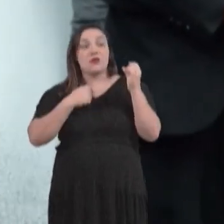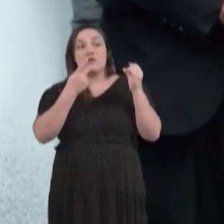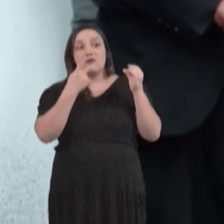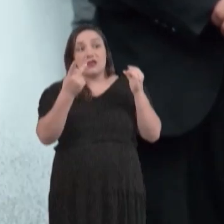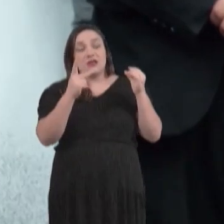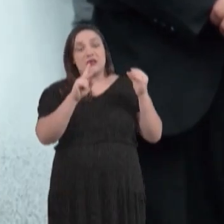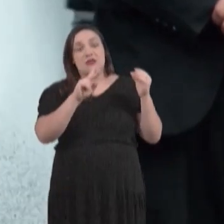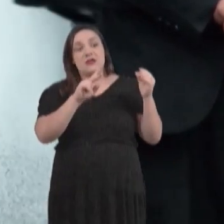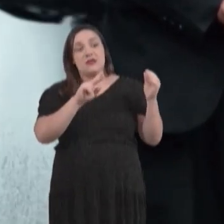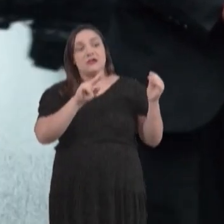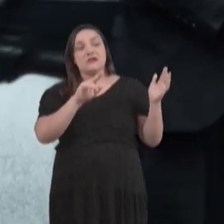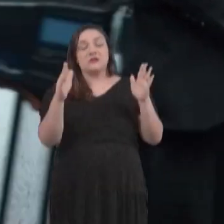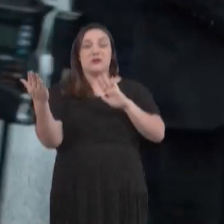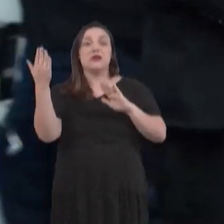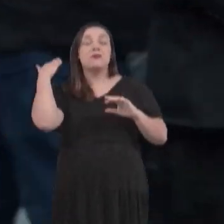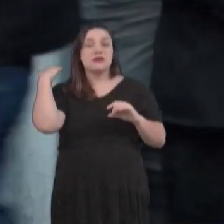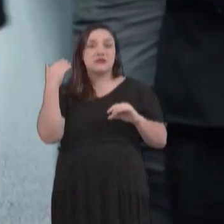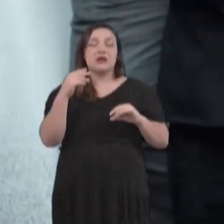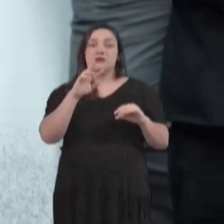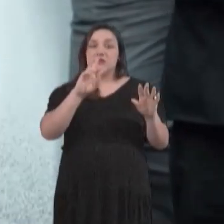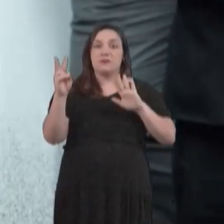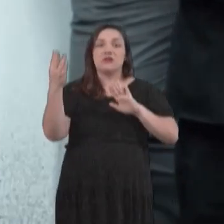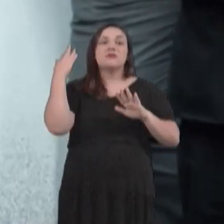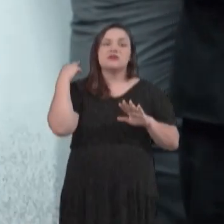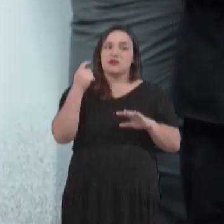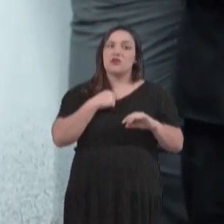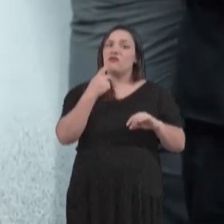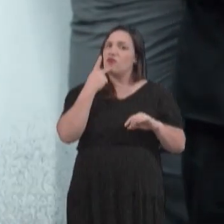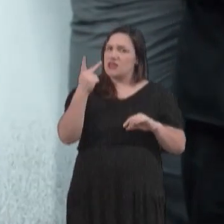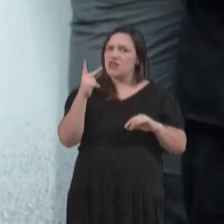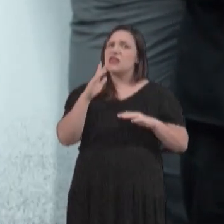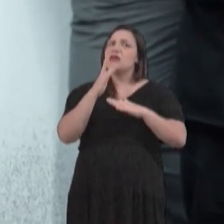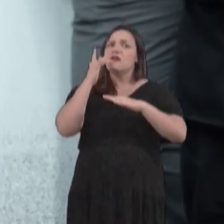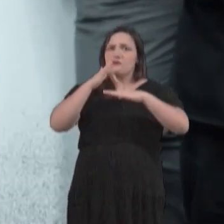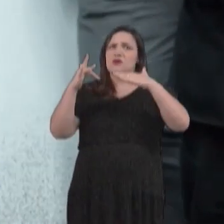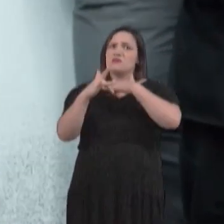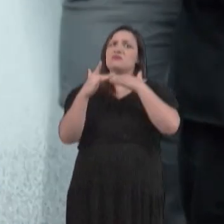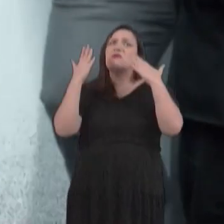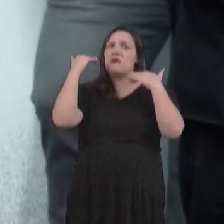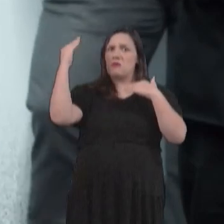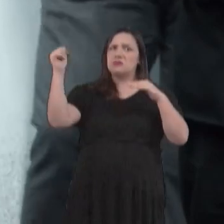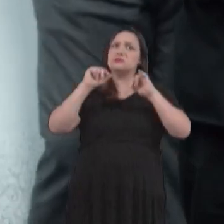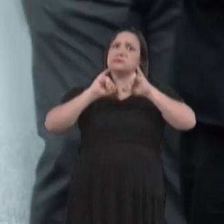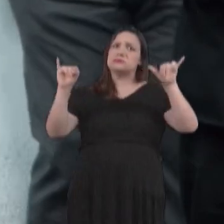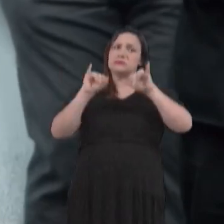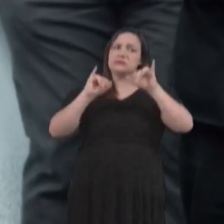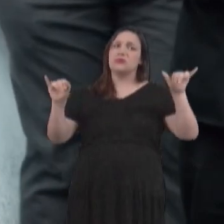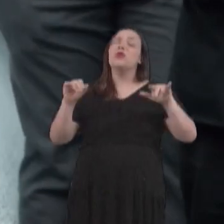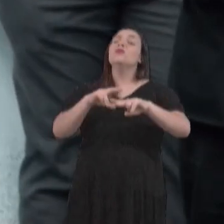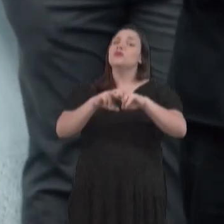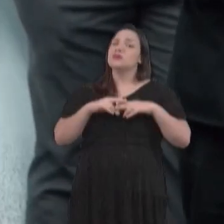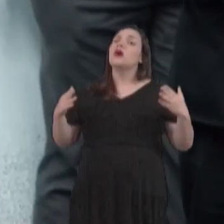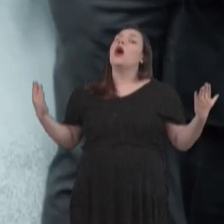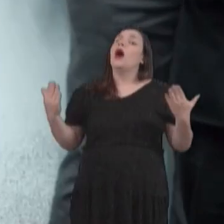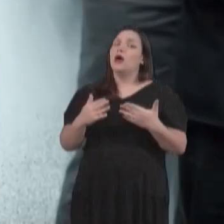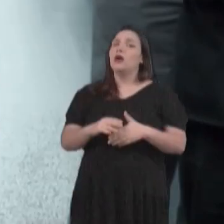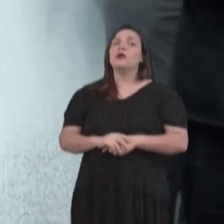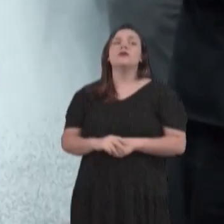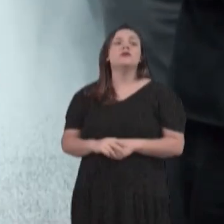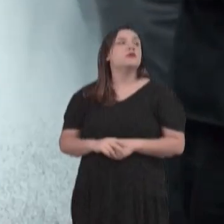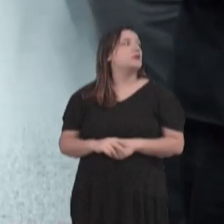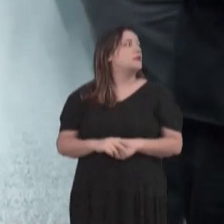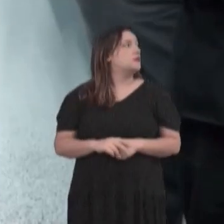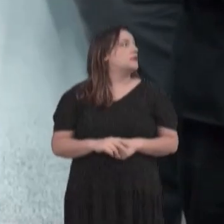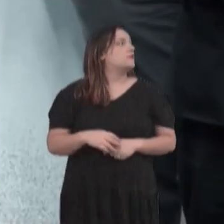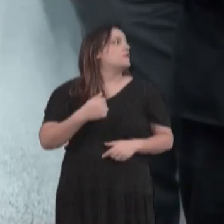semana passada tratando disso, com enorme repercussão nas mídias, o que me encorajou, me determinou